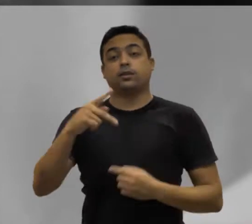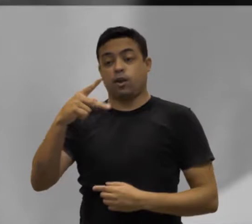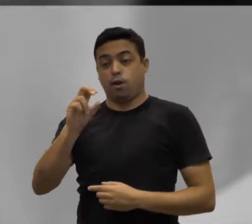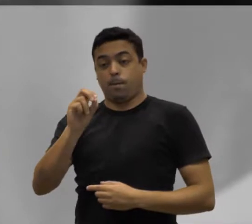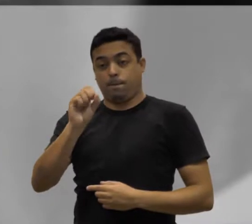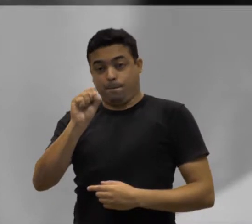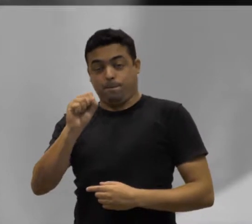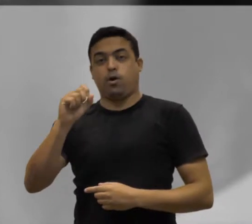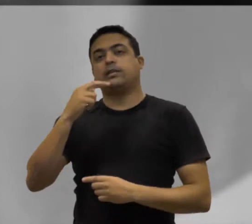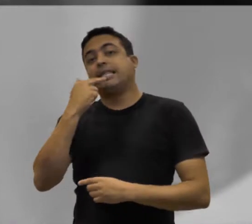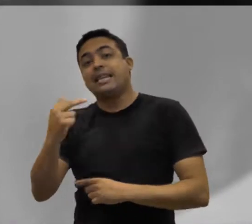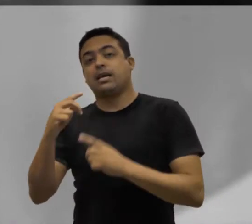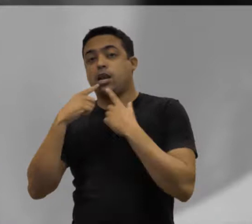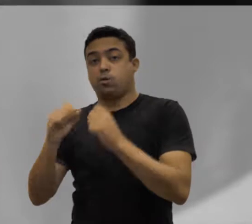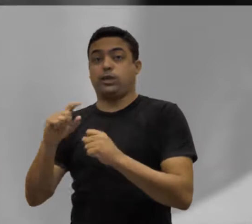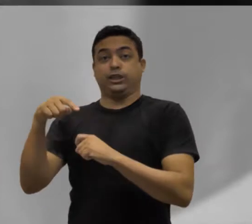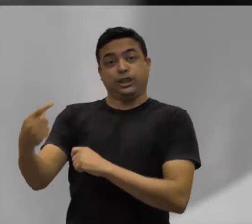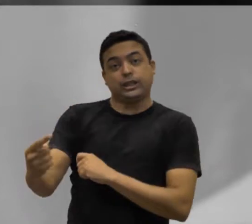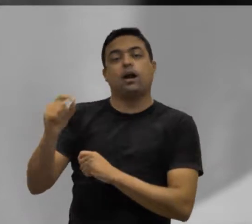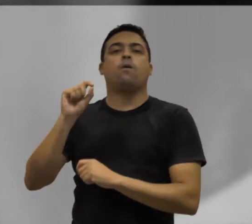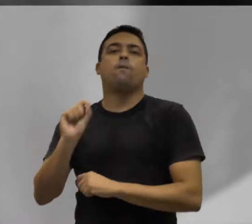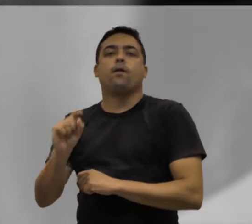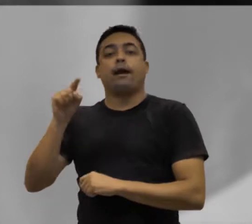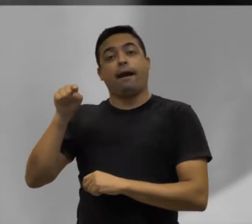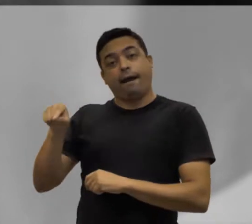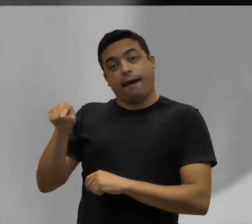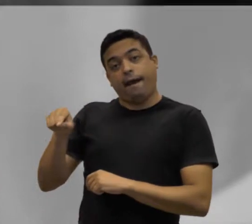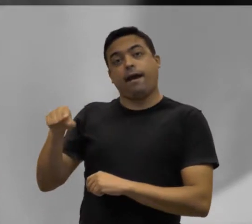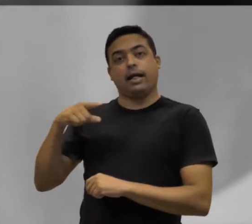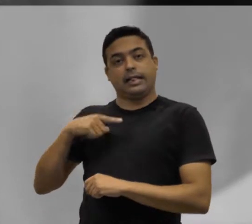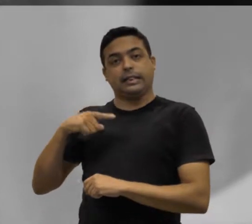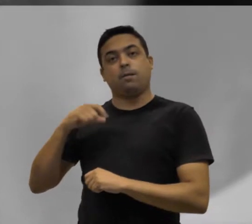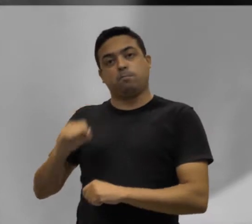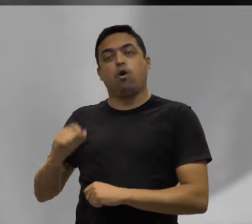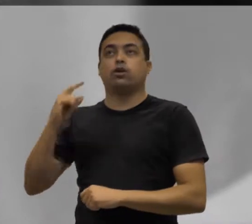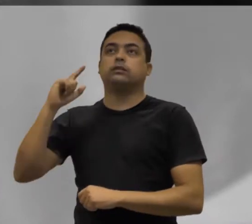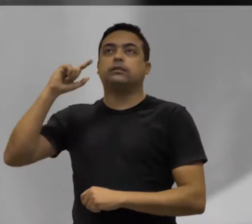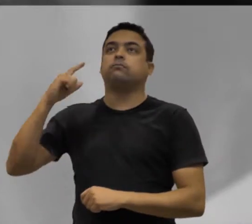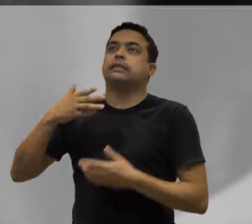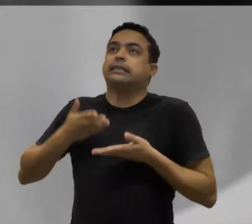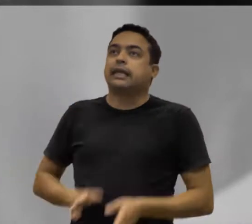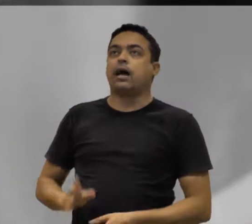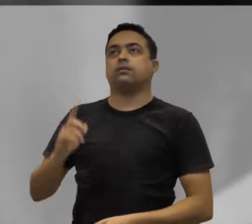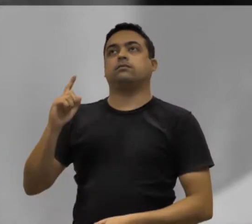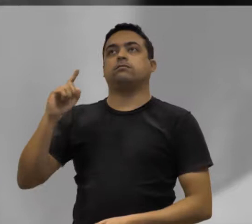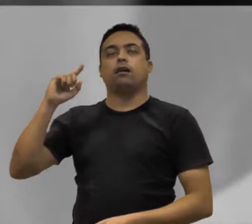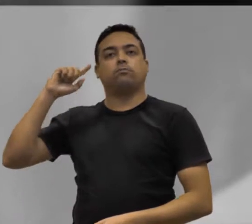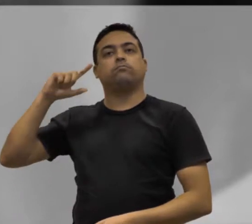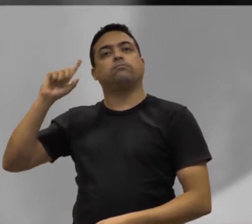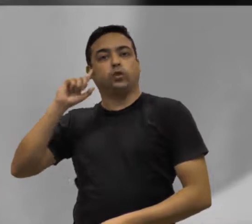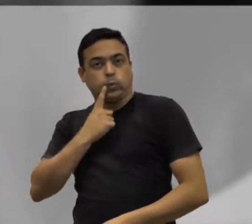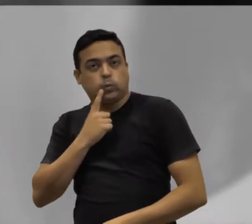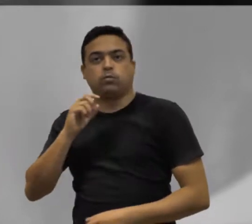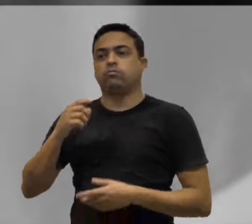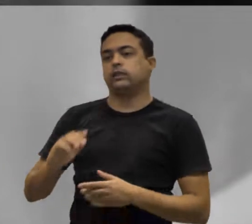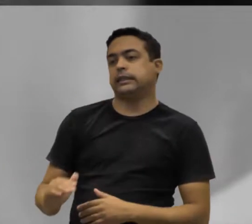Surdo-cegueira pós-linguística é adquirida podendo a pessoa nascer sem as deficiências auditiva ou visual, ou mesmo nascer apenas com